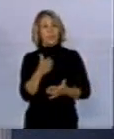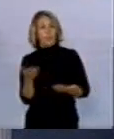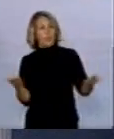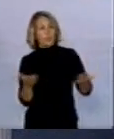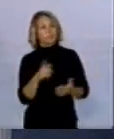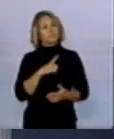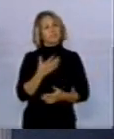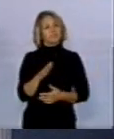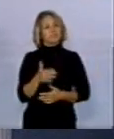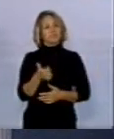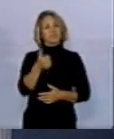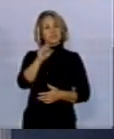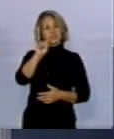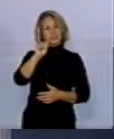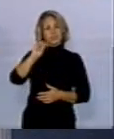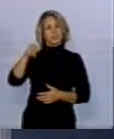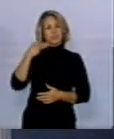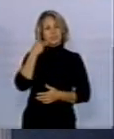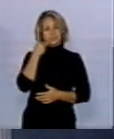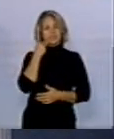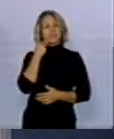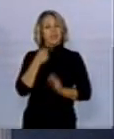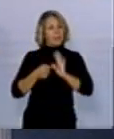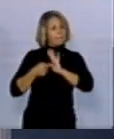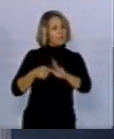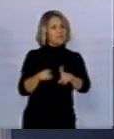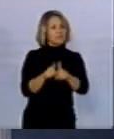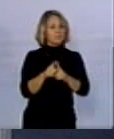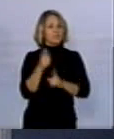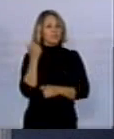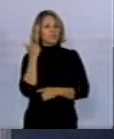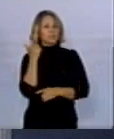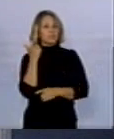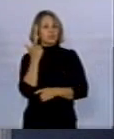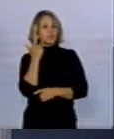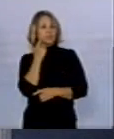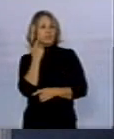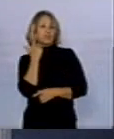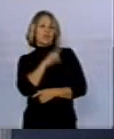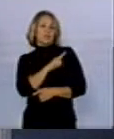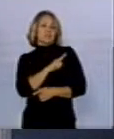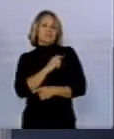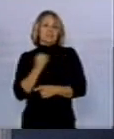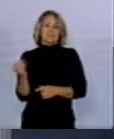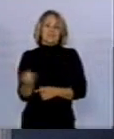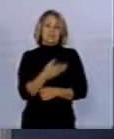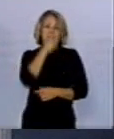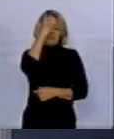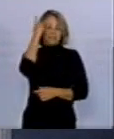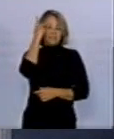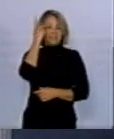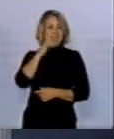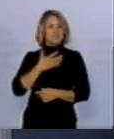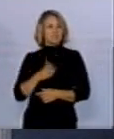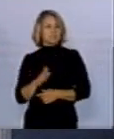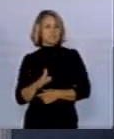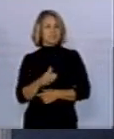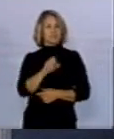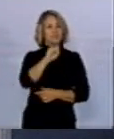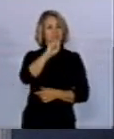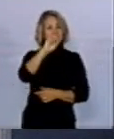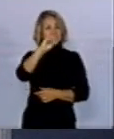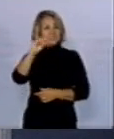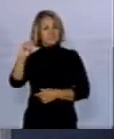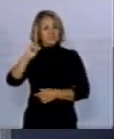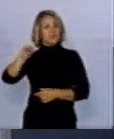bastante expressivo. Isso representa também um ganho de bem-estar para os novos consumidores, de até 800 milhões por ano, 800 milhões